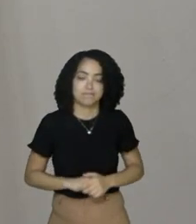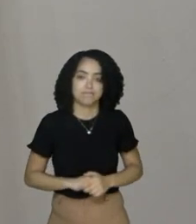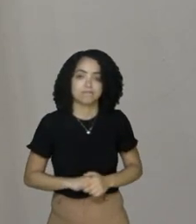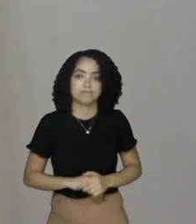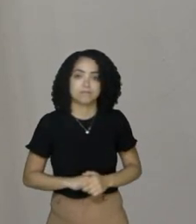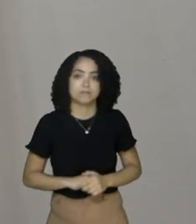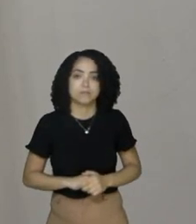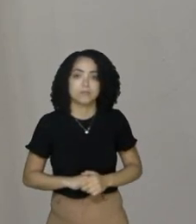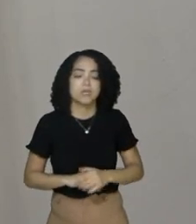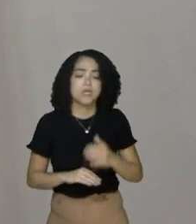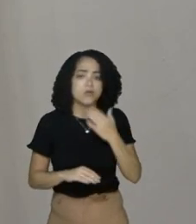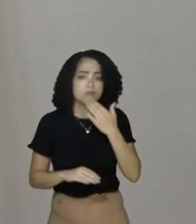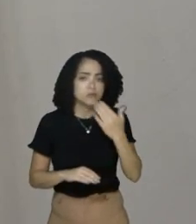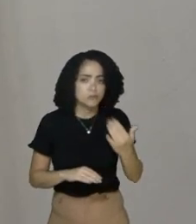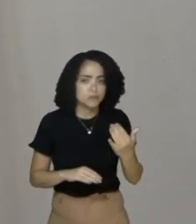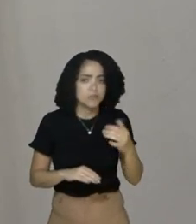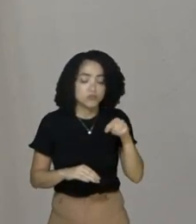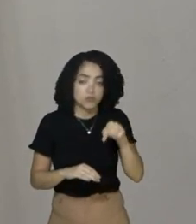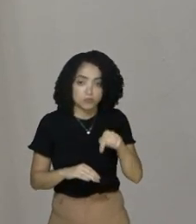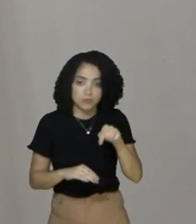Eu fiz um pedido a essa casa